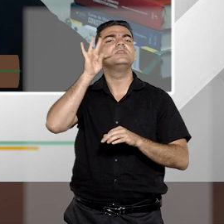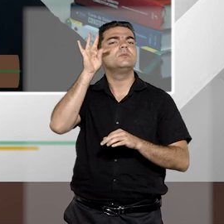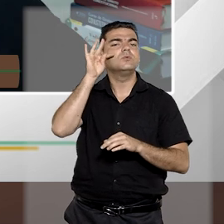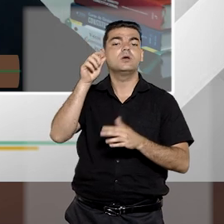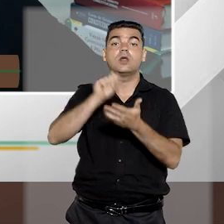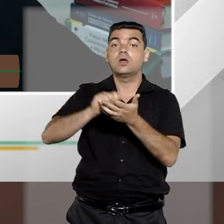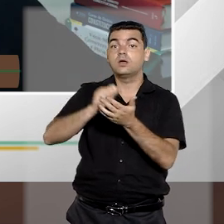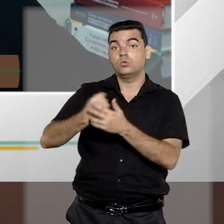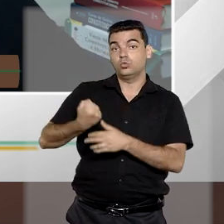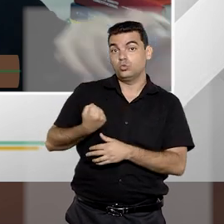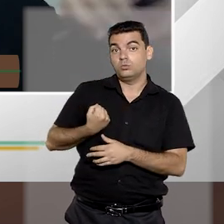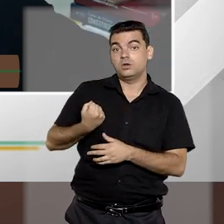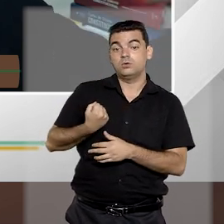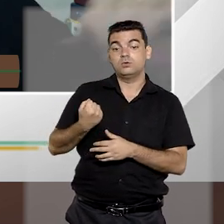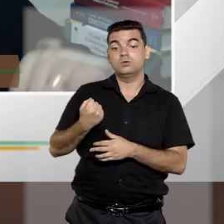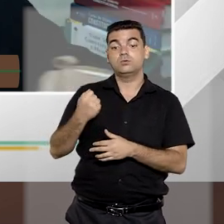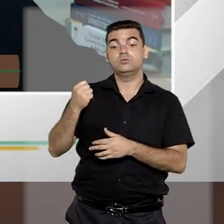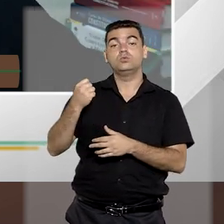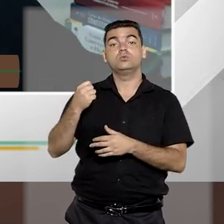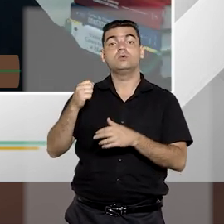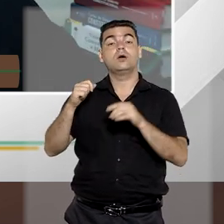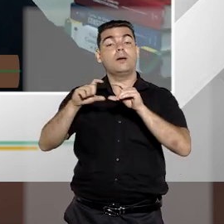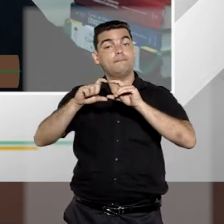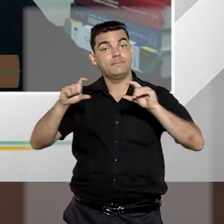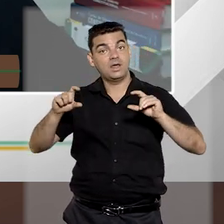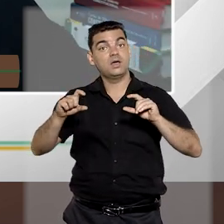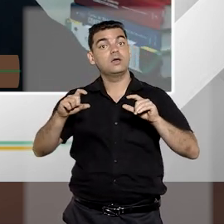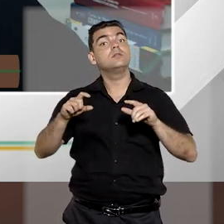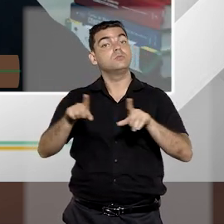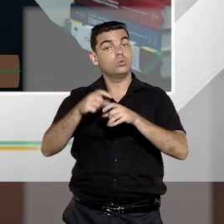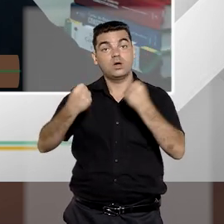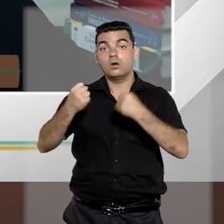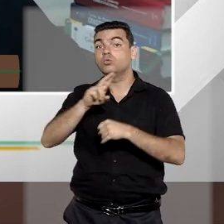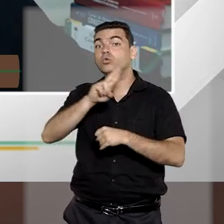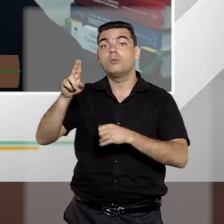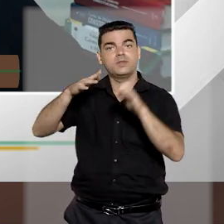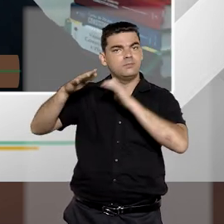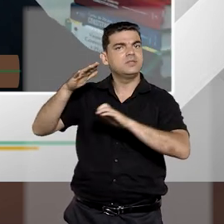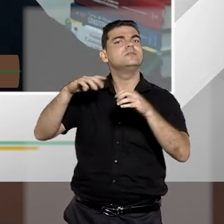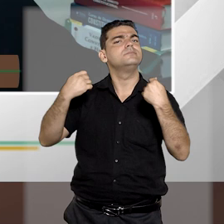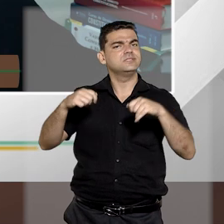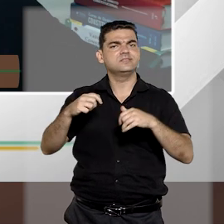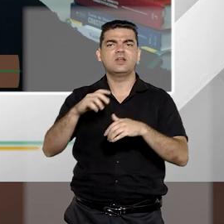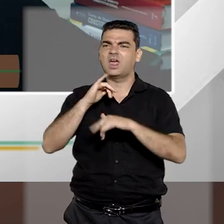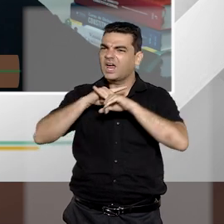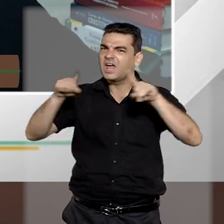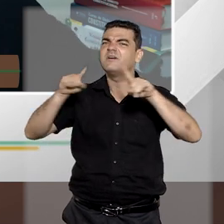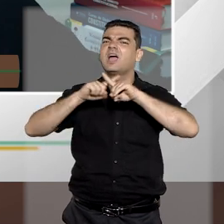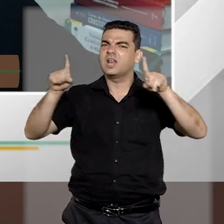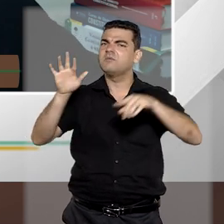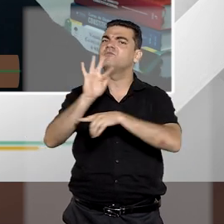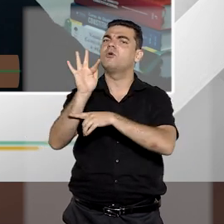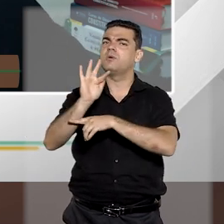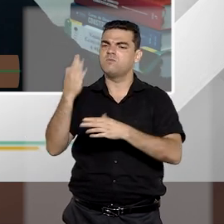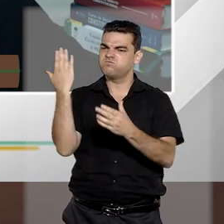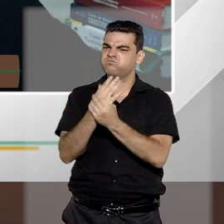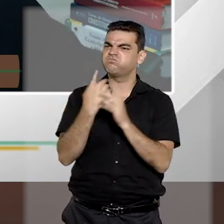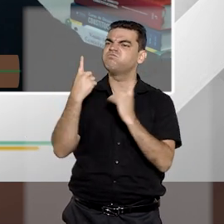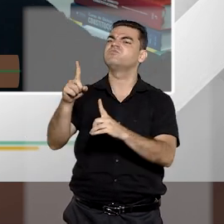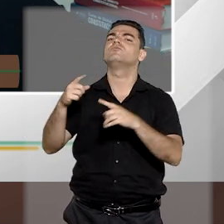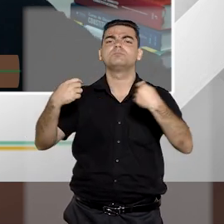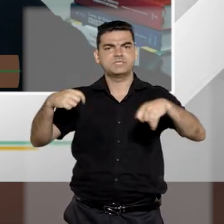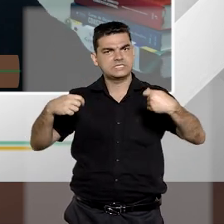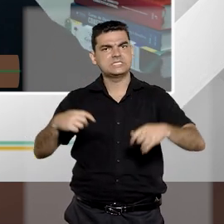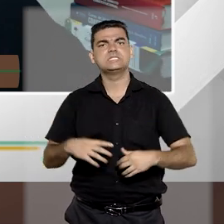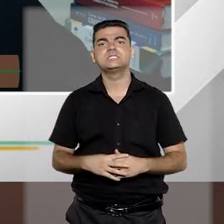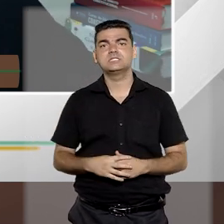local, anote o número, o código do veículo, a placa daquele veículo, o nome da empresa, faça a reclamação formal junto à empresa,